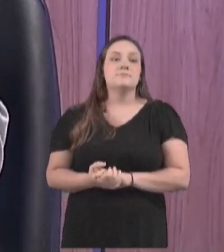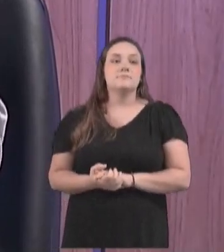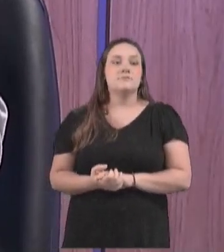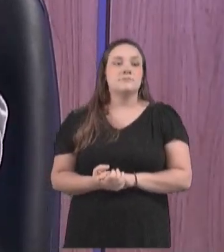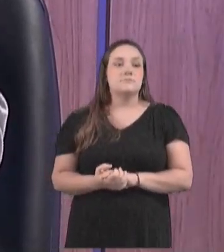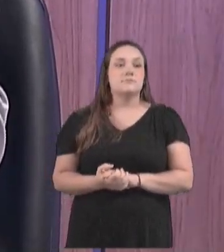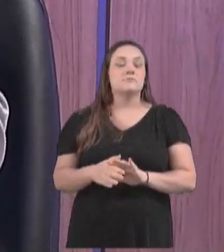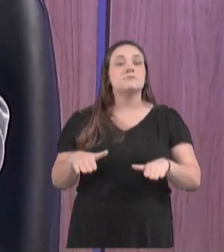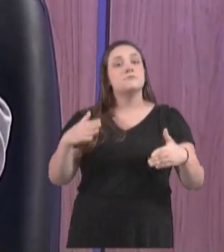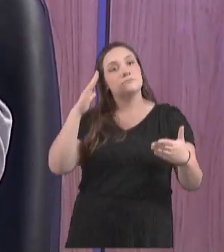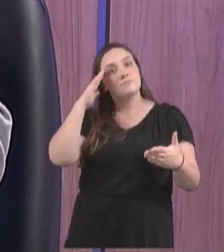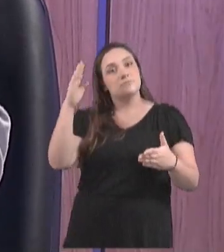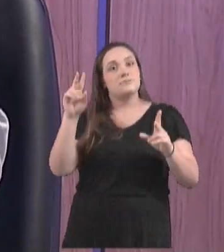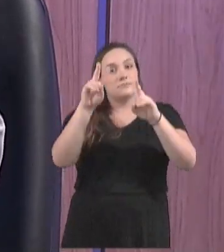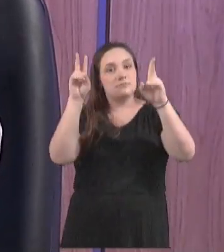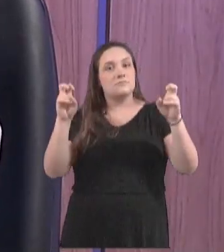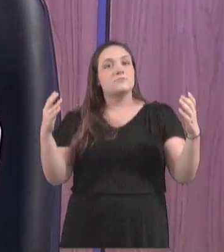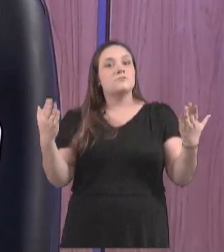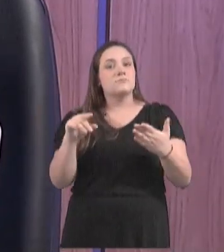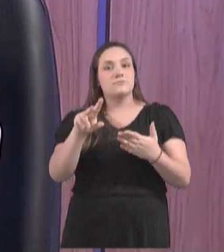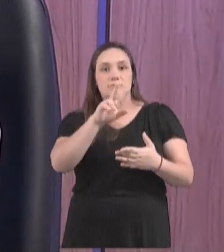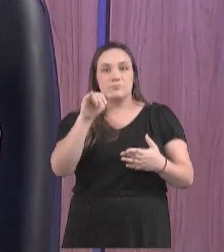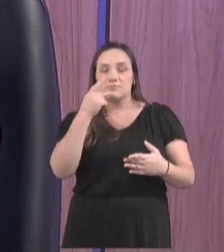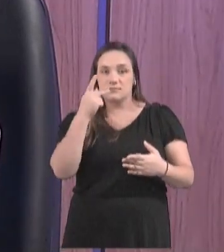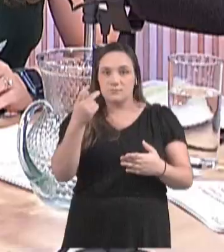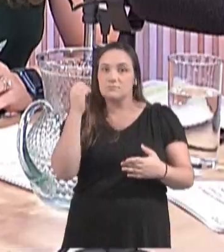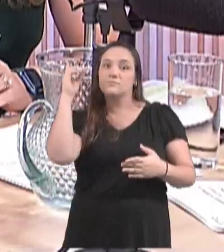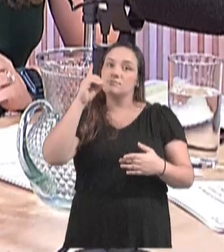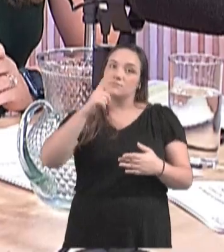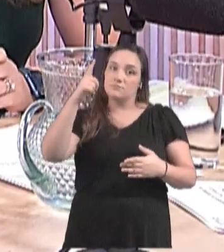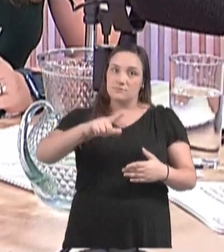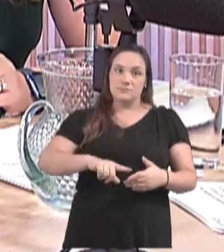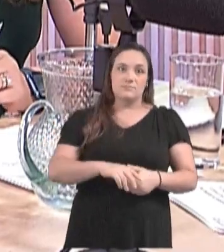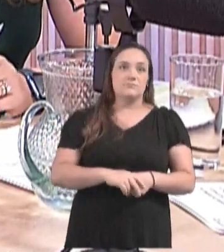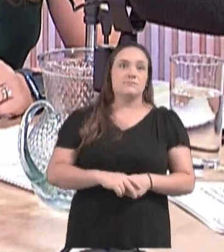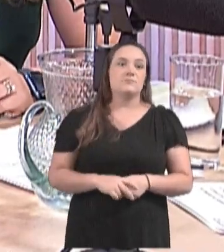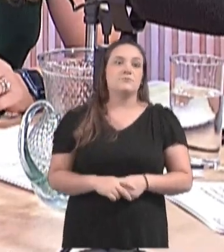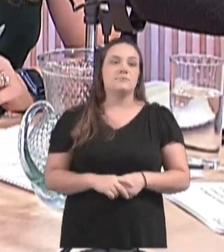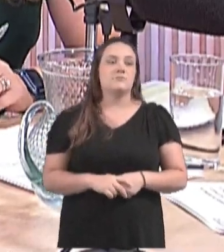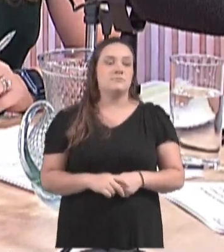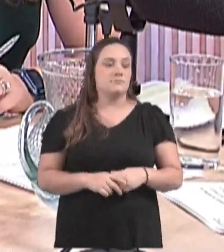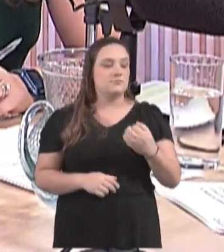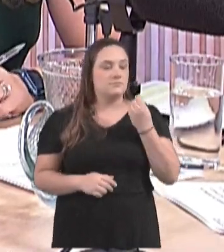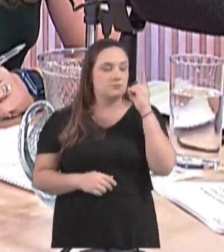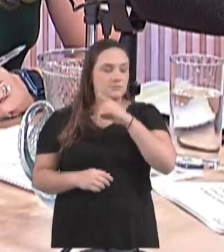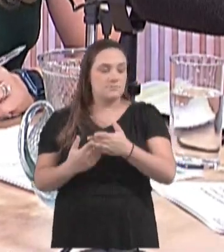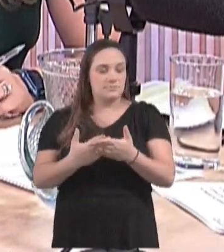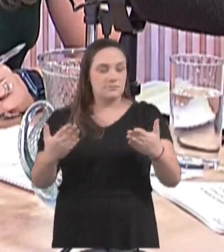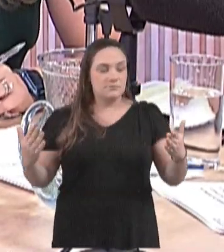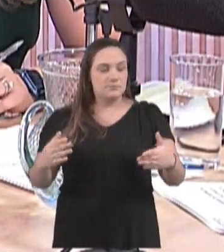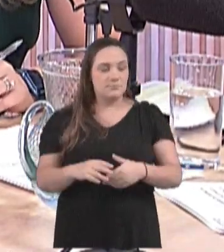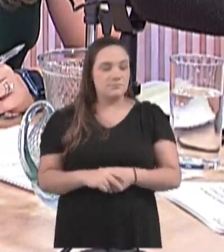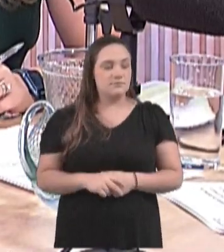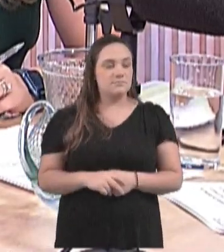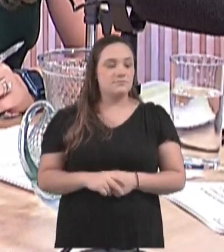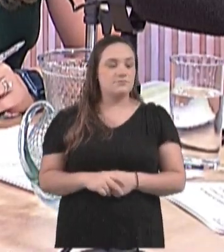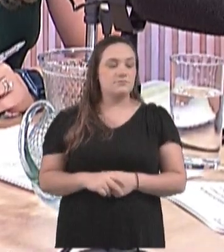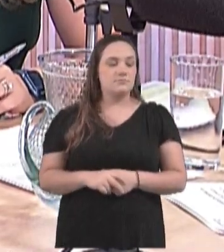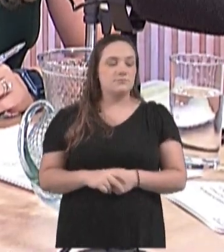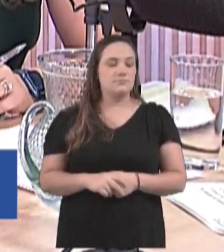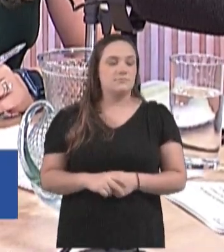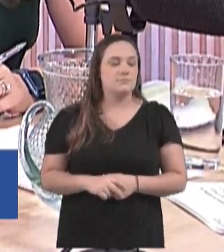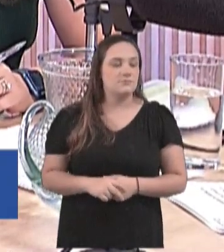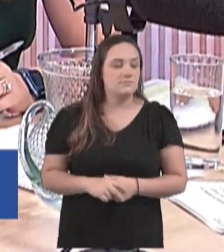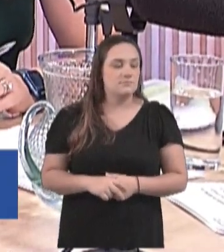Quais serão os principais pontos dessa terceira fala do senhor? Bom dia mais uma vez. Bom dia a todos. Então, eu trago aqui